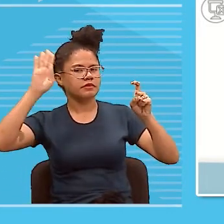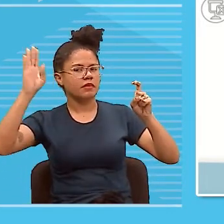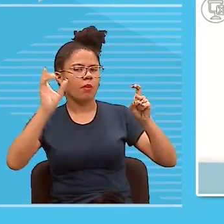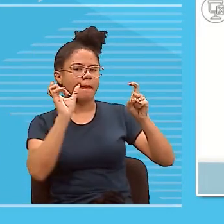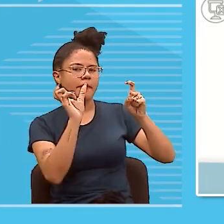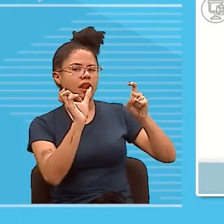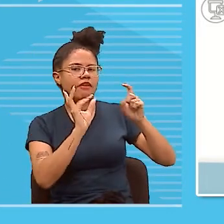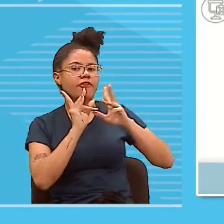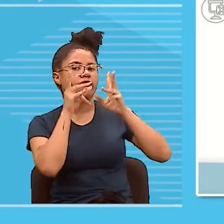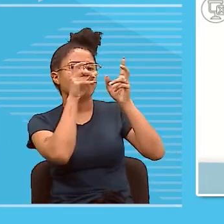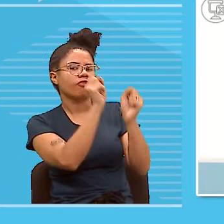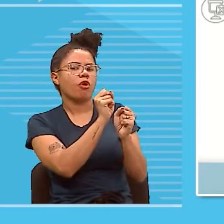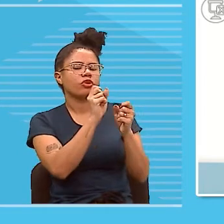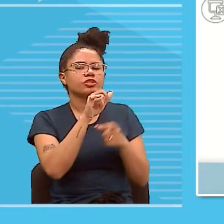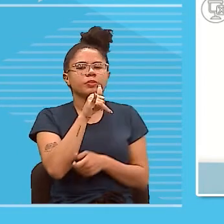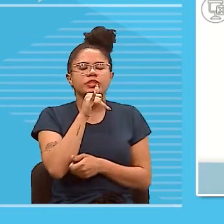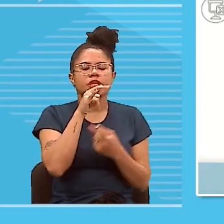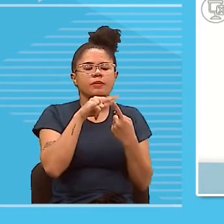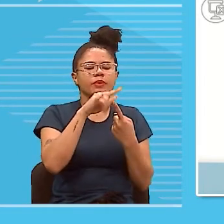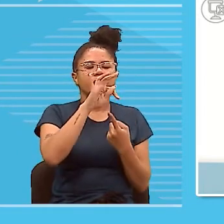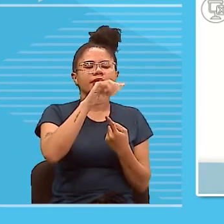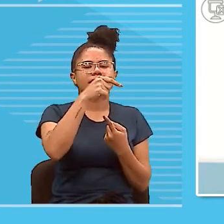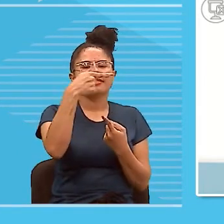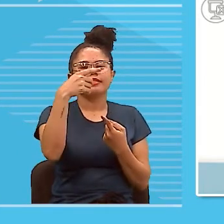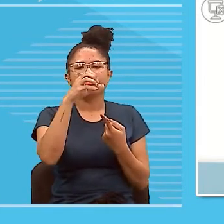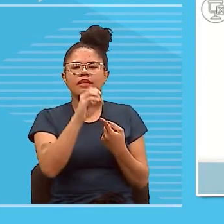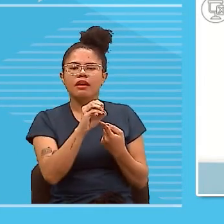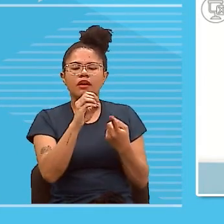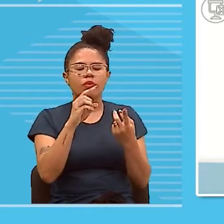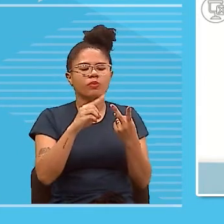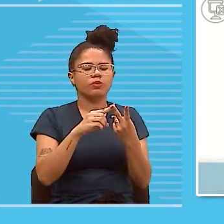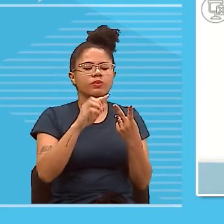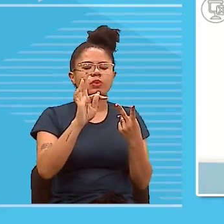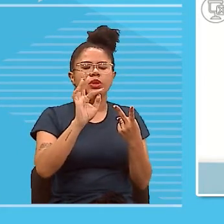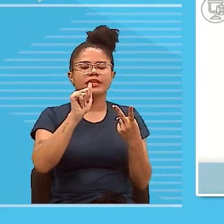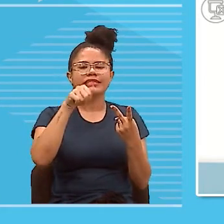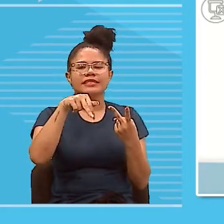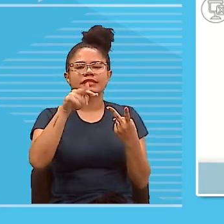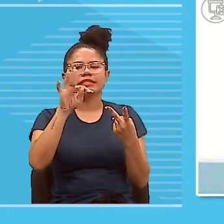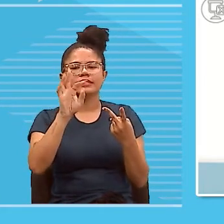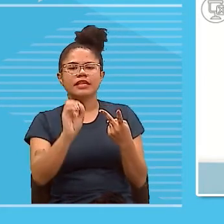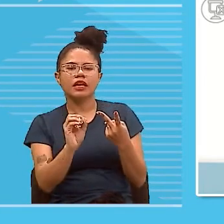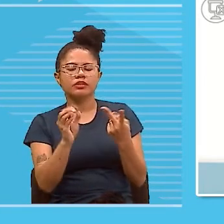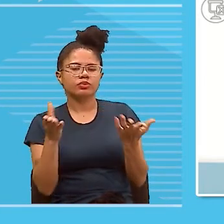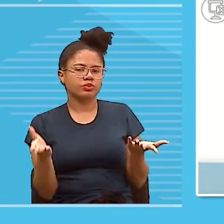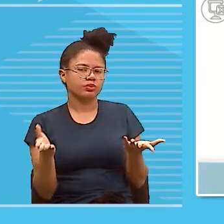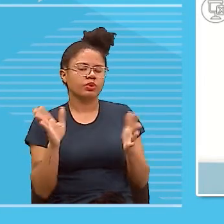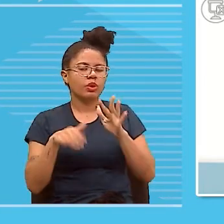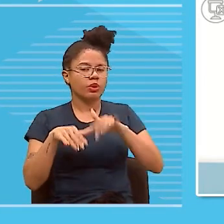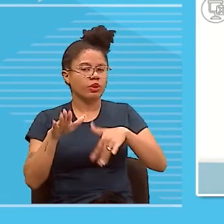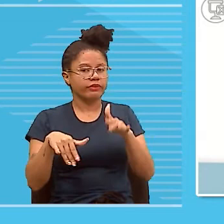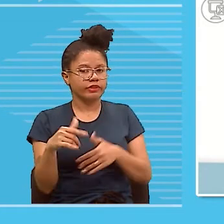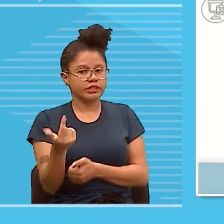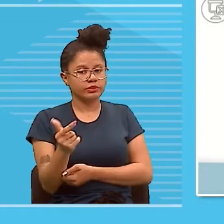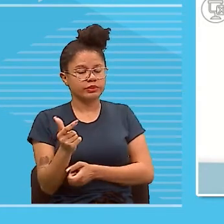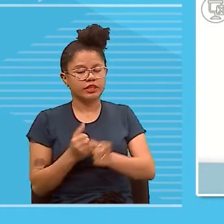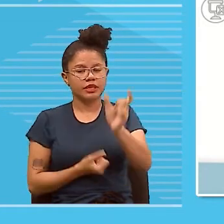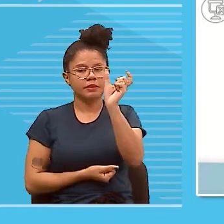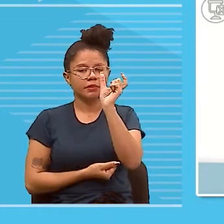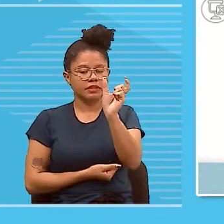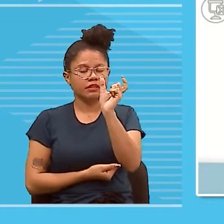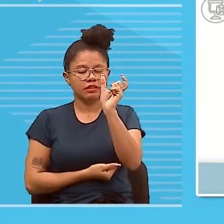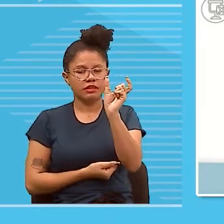então tanto às vezes não vem explícita a palavra